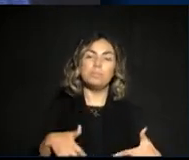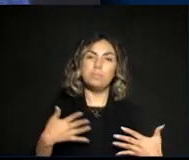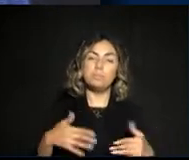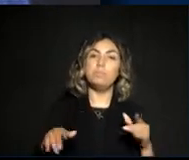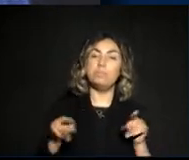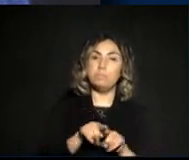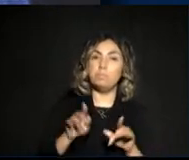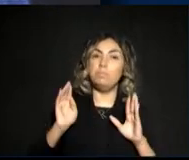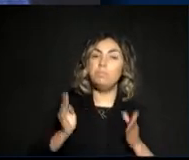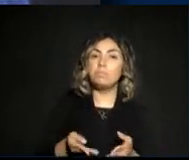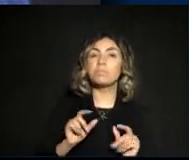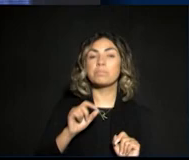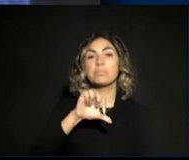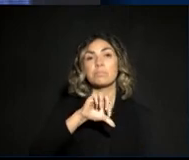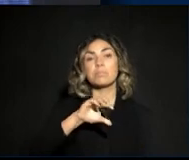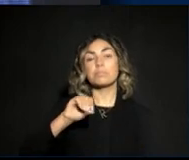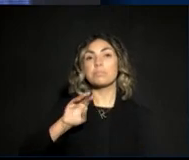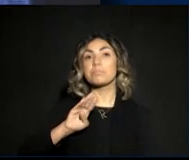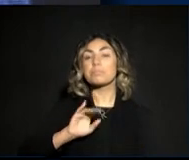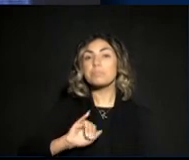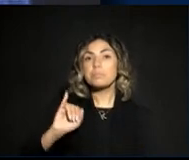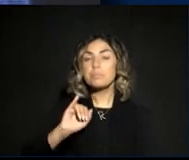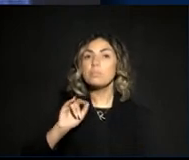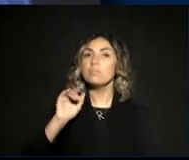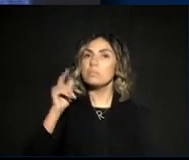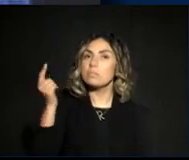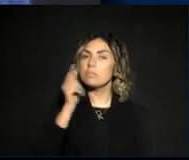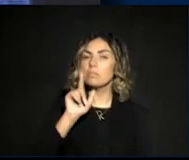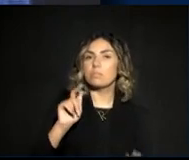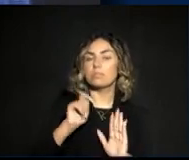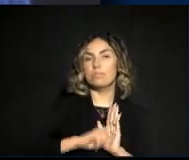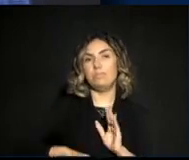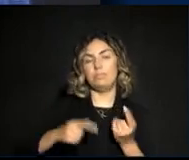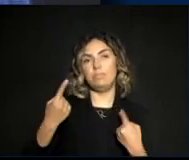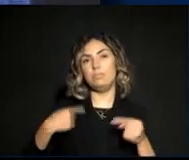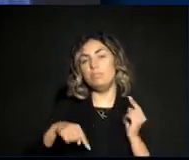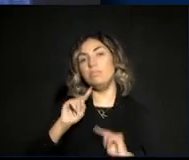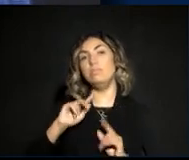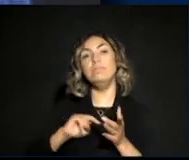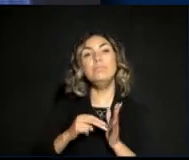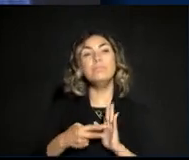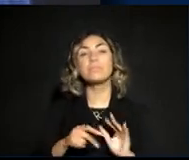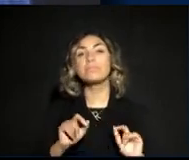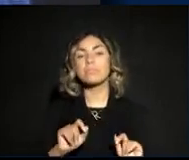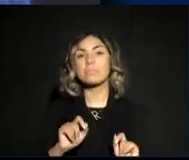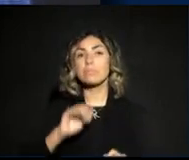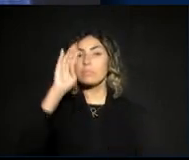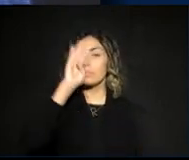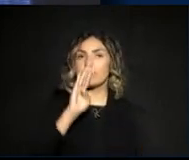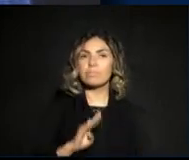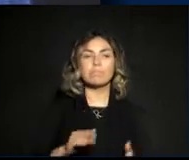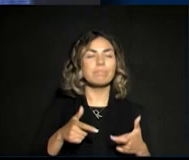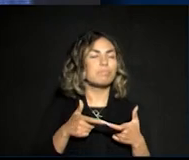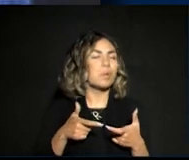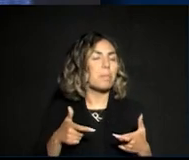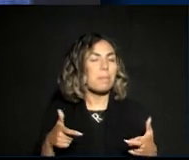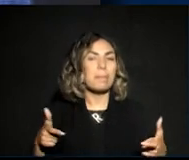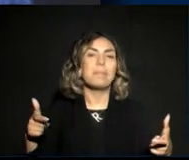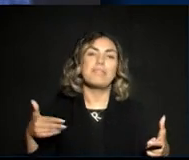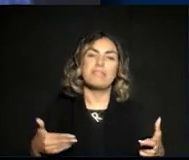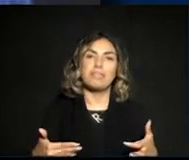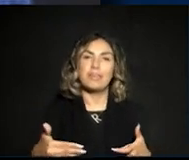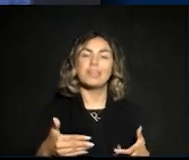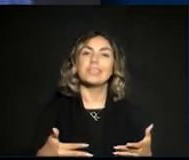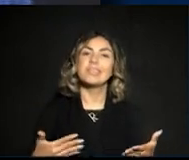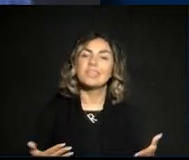a casa dos 900 bilhões de reais em contratos que que significa Brasil vai virar um grande canteiro de obras ou